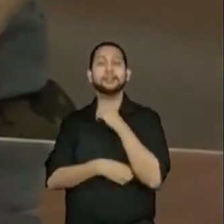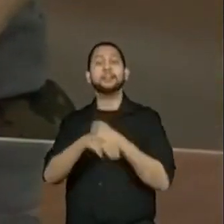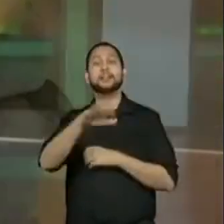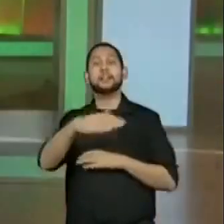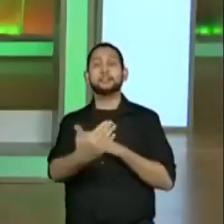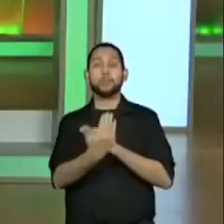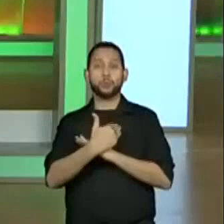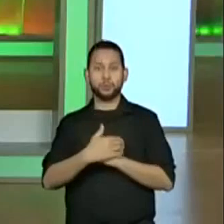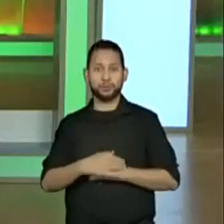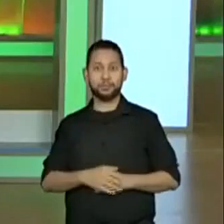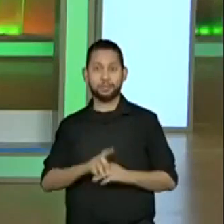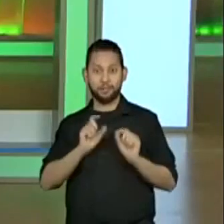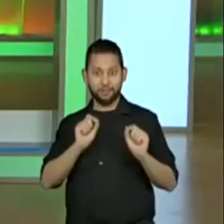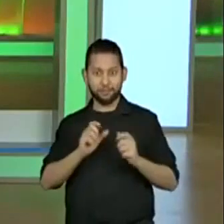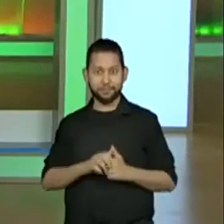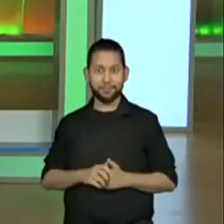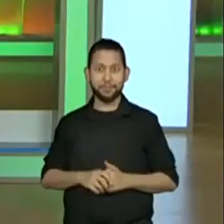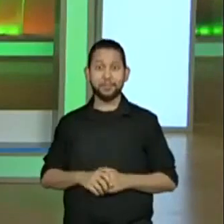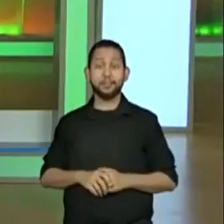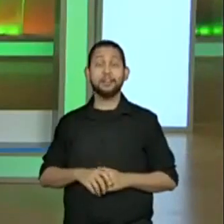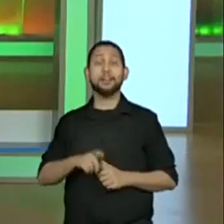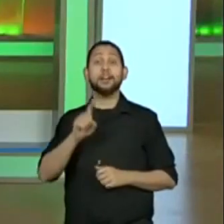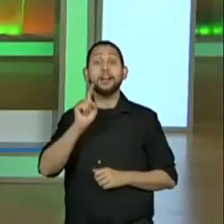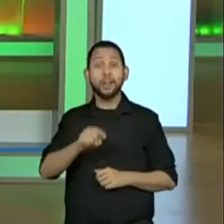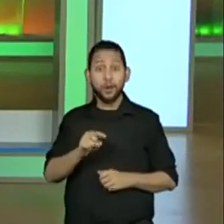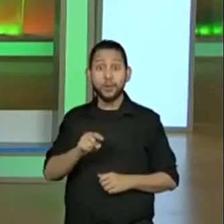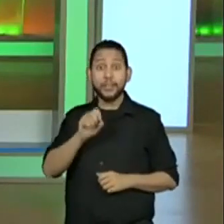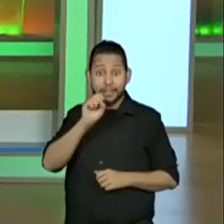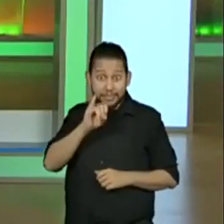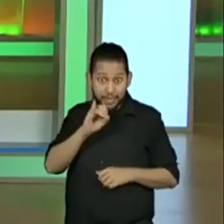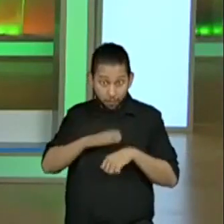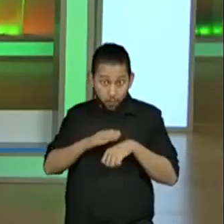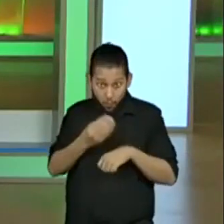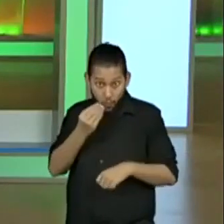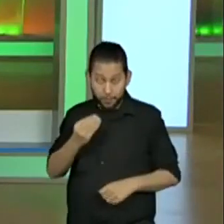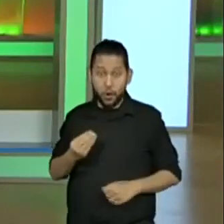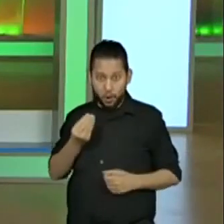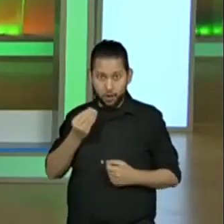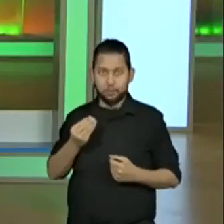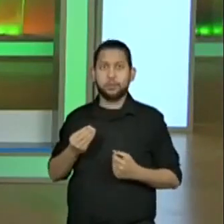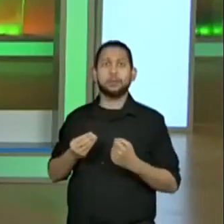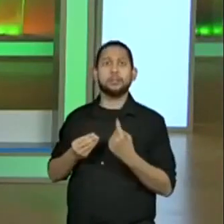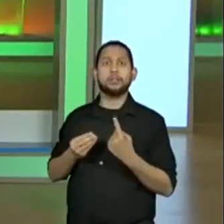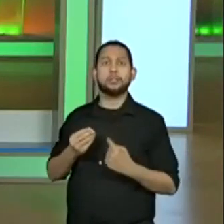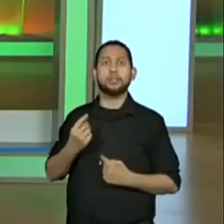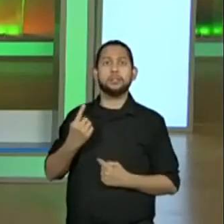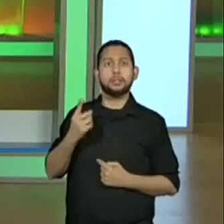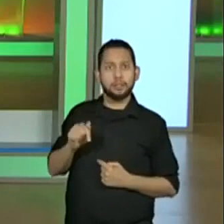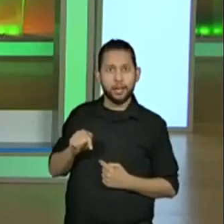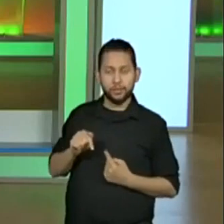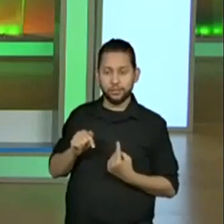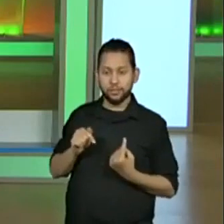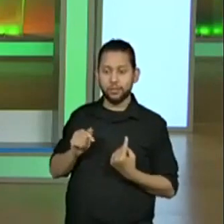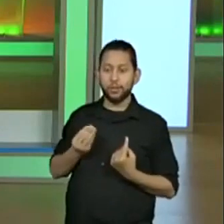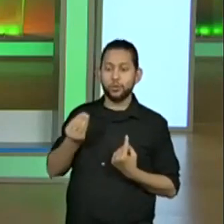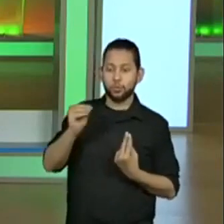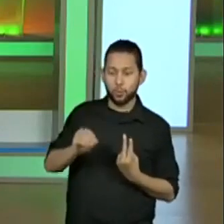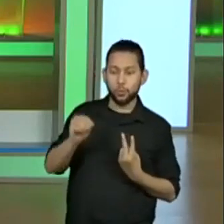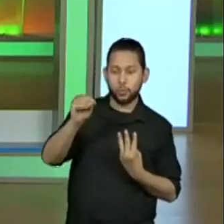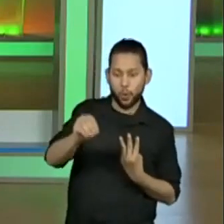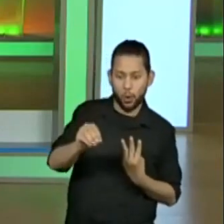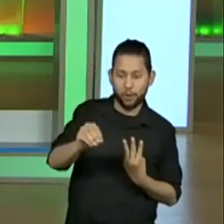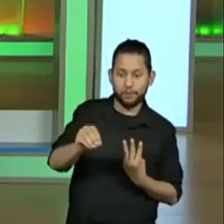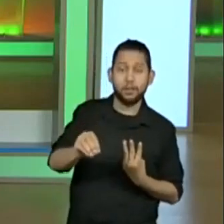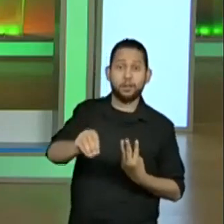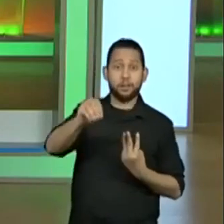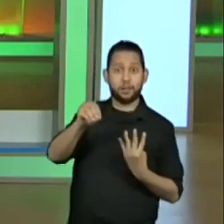aí. Vamos lá. Vocês acham que eu conto e se não der o número exato, 1, eu volto? Ah. Que